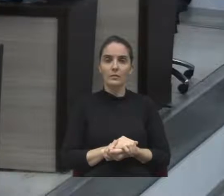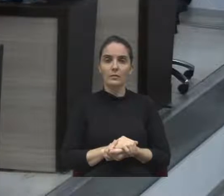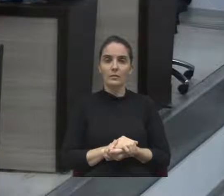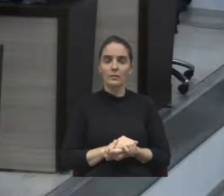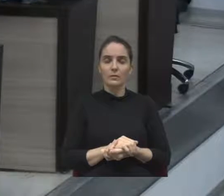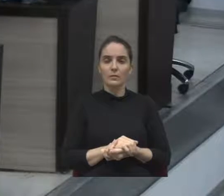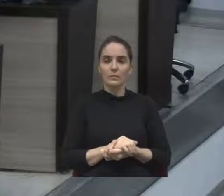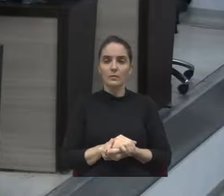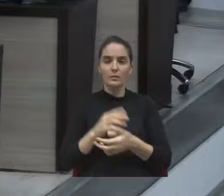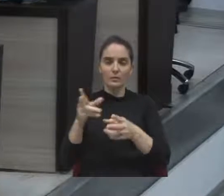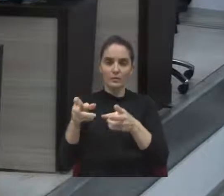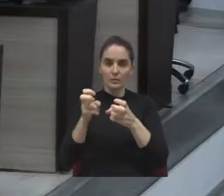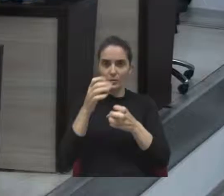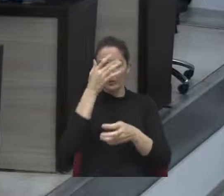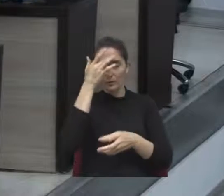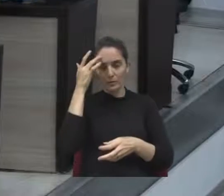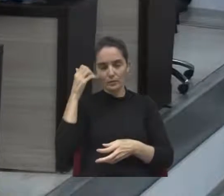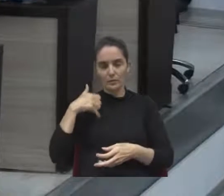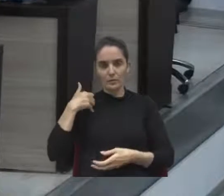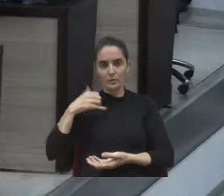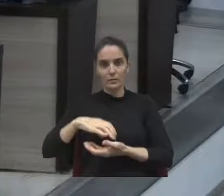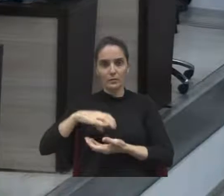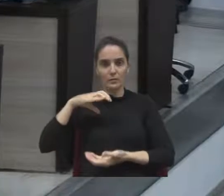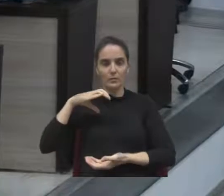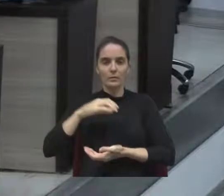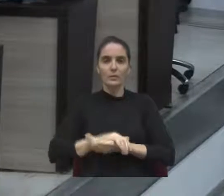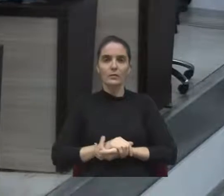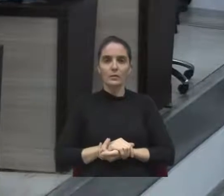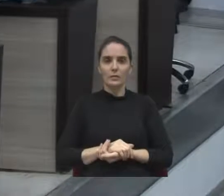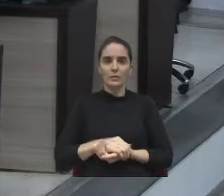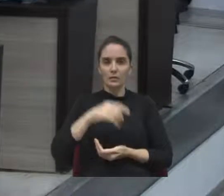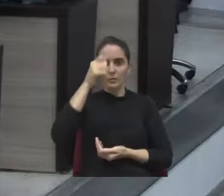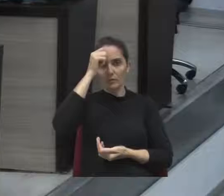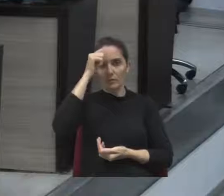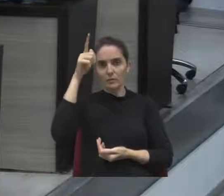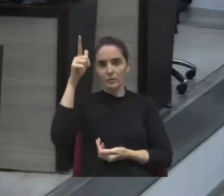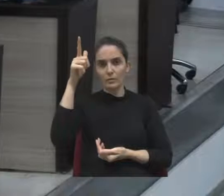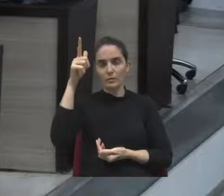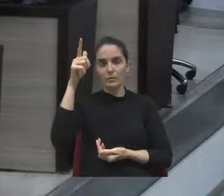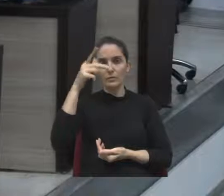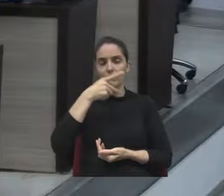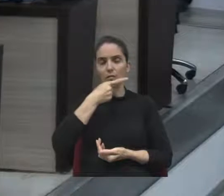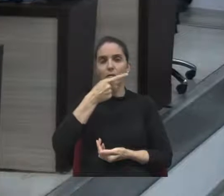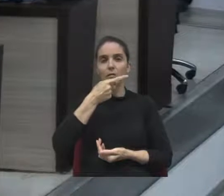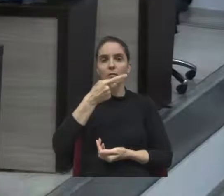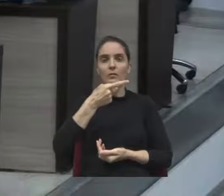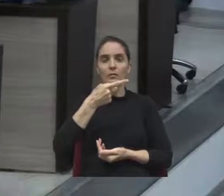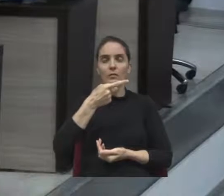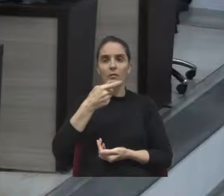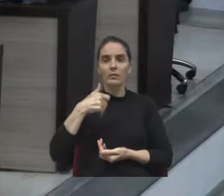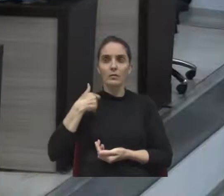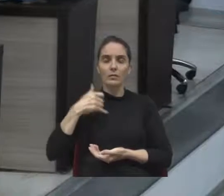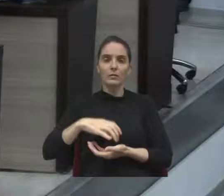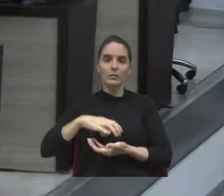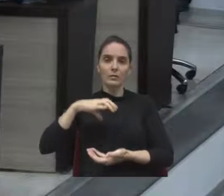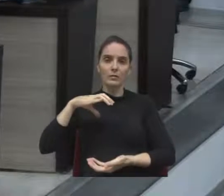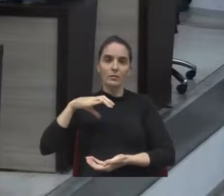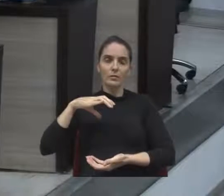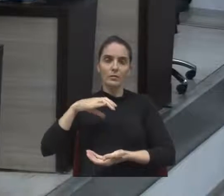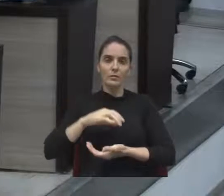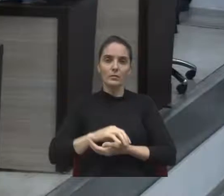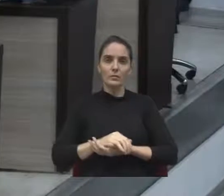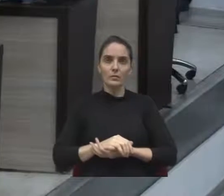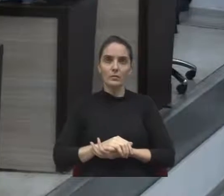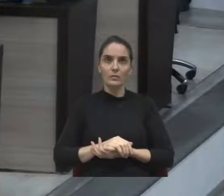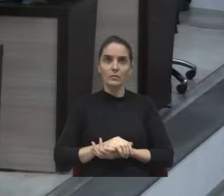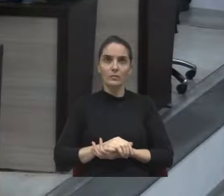às pessoas idosas. Eles têm uma cultura de dizer que o idoso... Desculpa, senhor